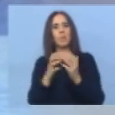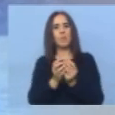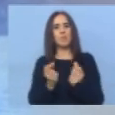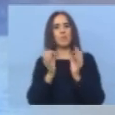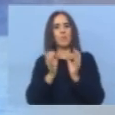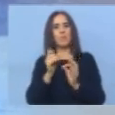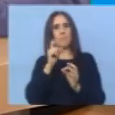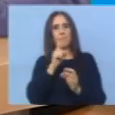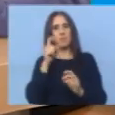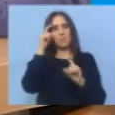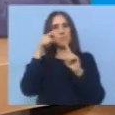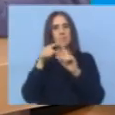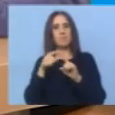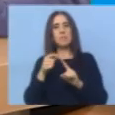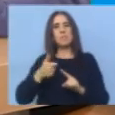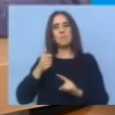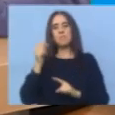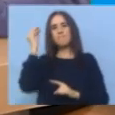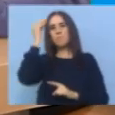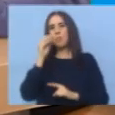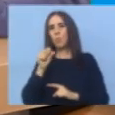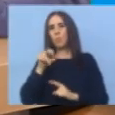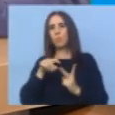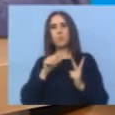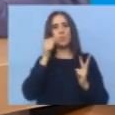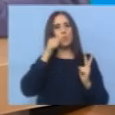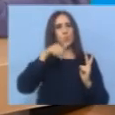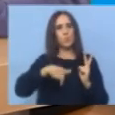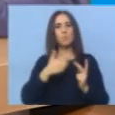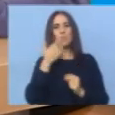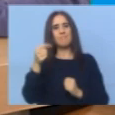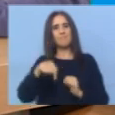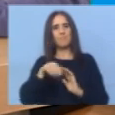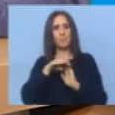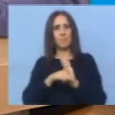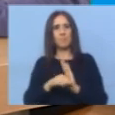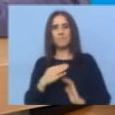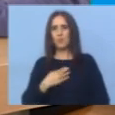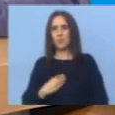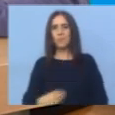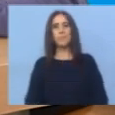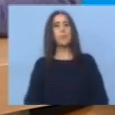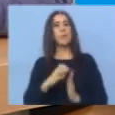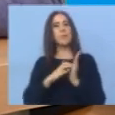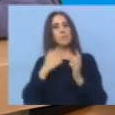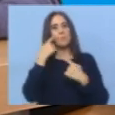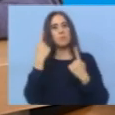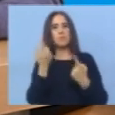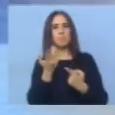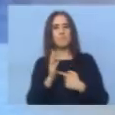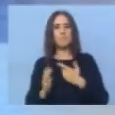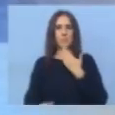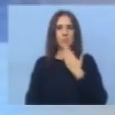jejum pela paz, nomeadamente pela República Democrática do Congo e no Sudão do Sul. Muito obrigado por terem estado aqui no programa a apresentar os textos,